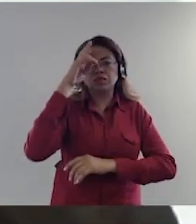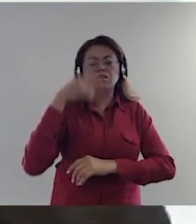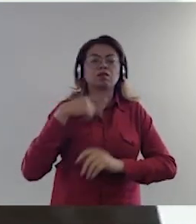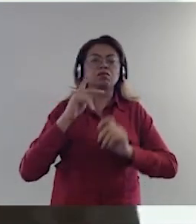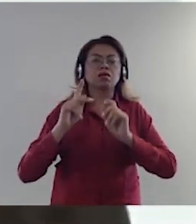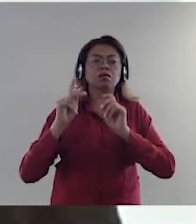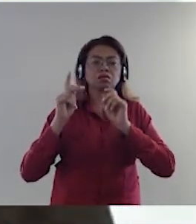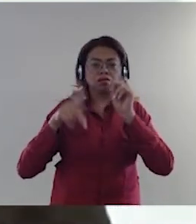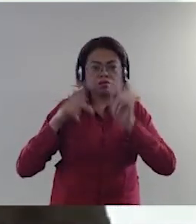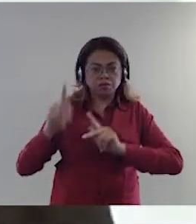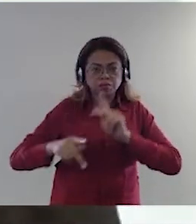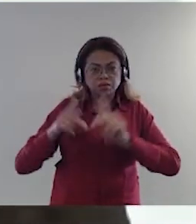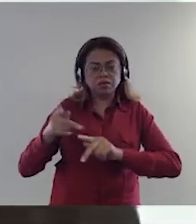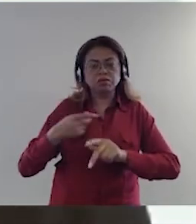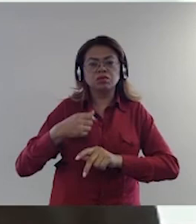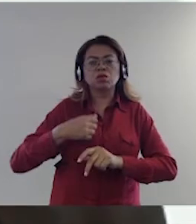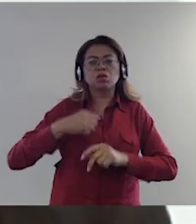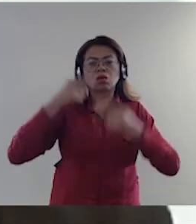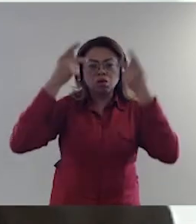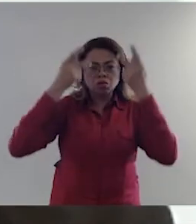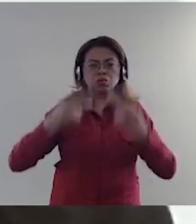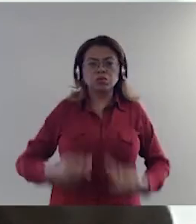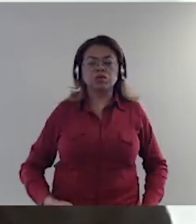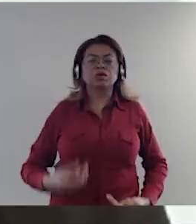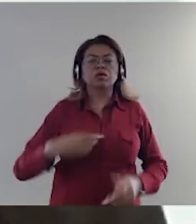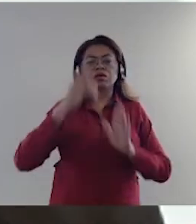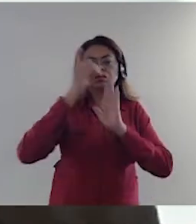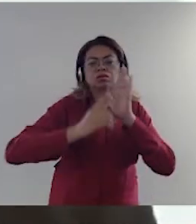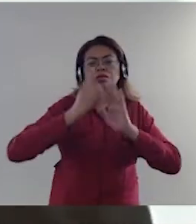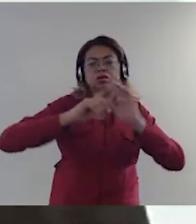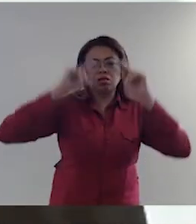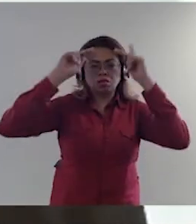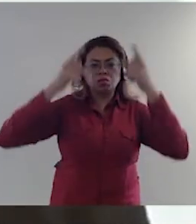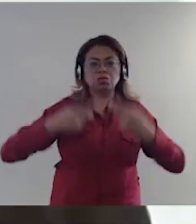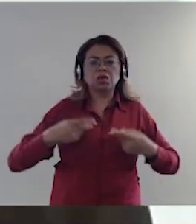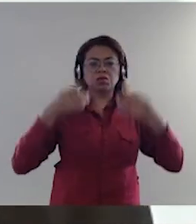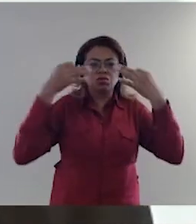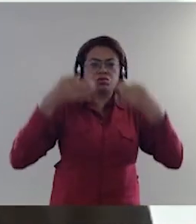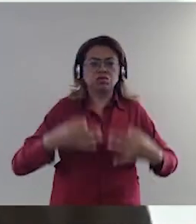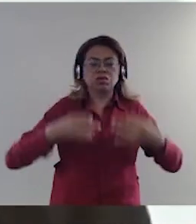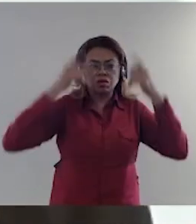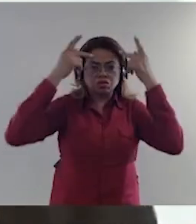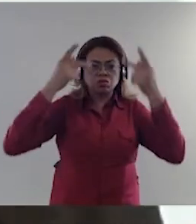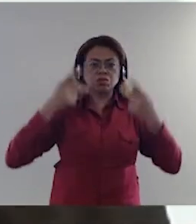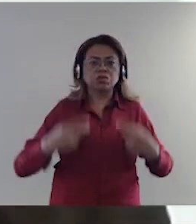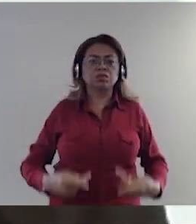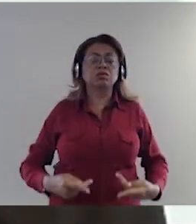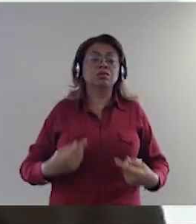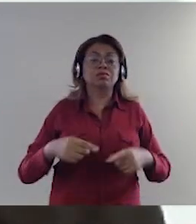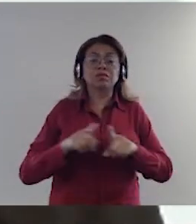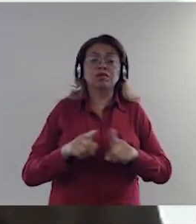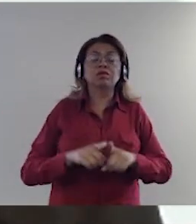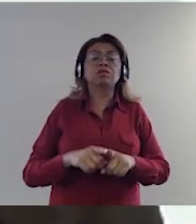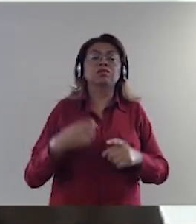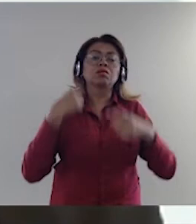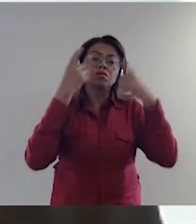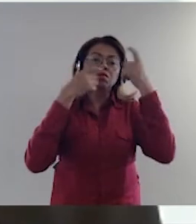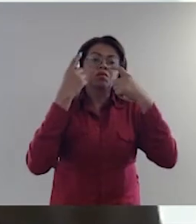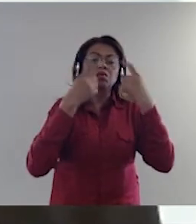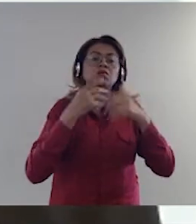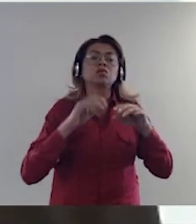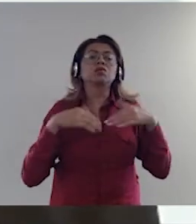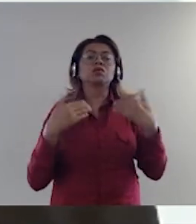pessoa humana, direitos humanos, dignidade humana. Então, fica latente que a